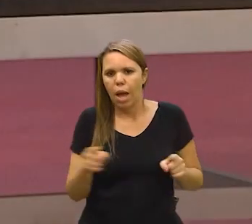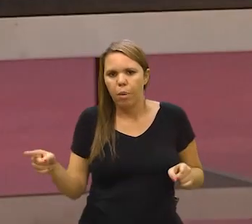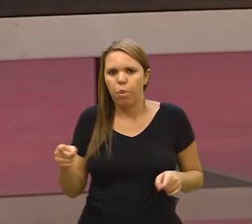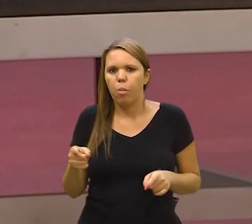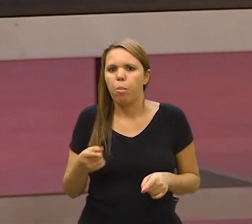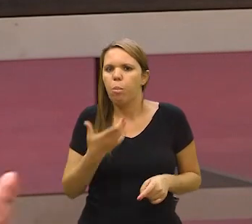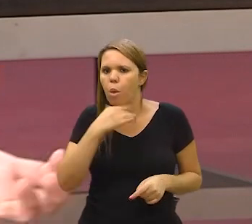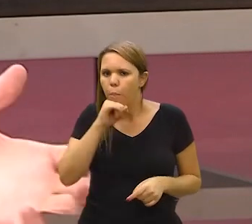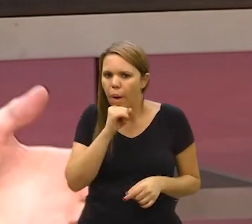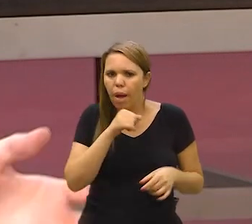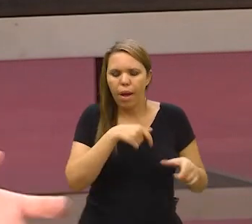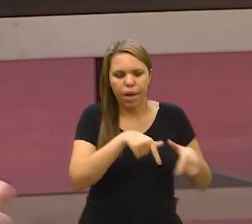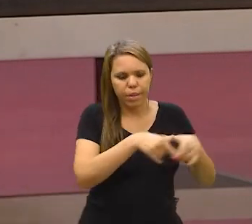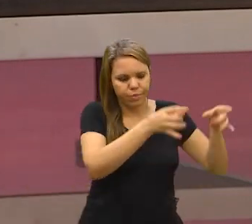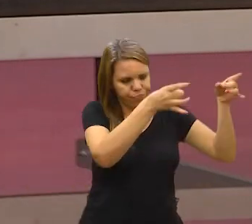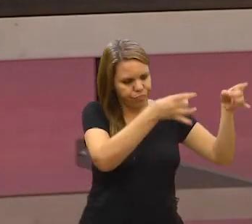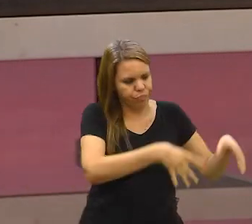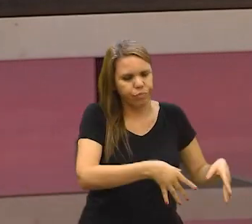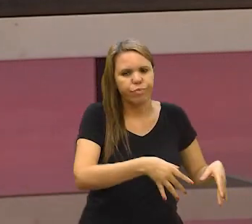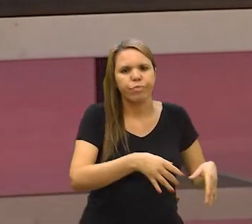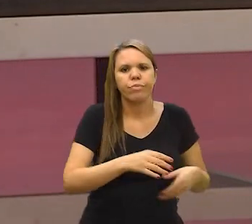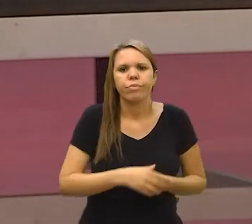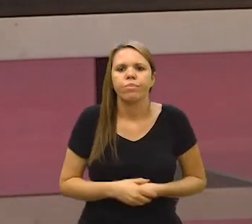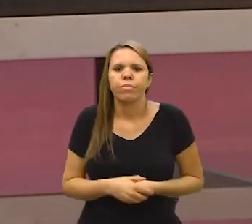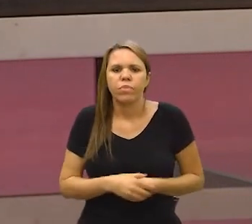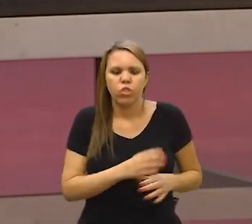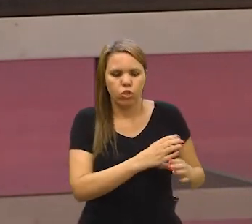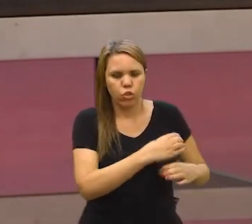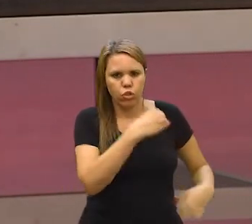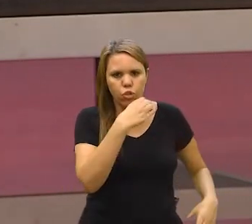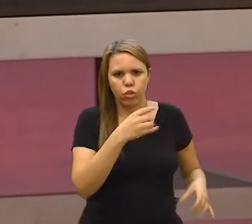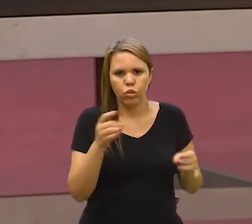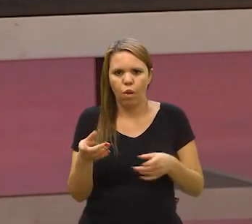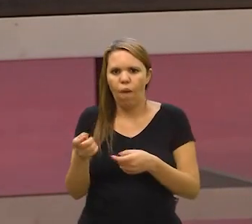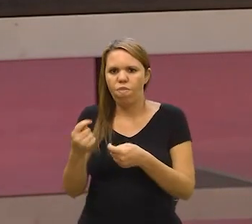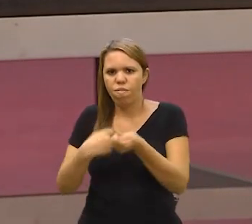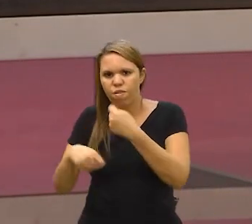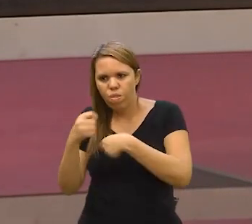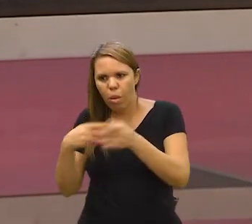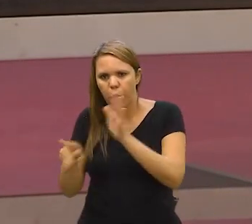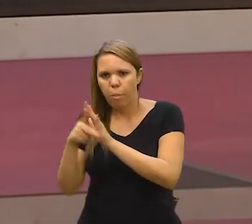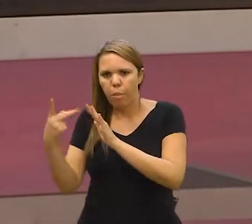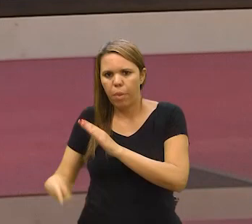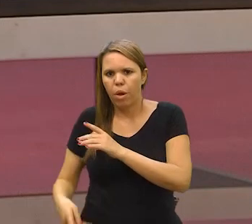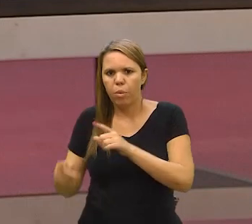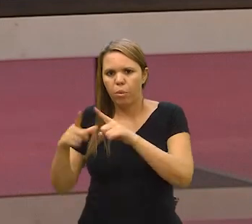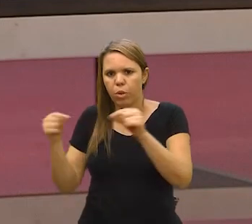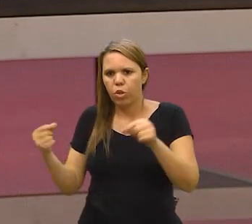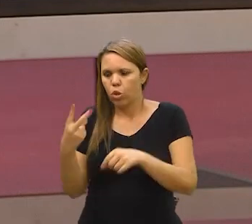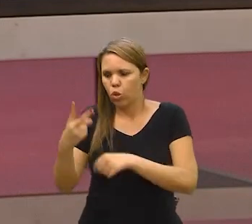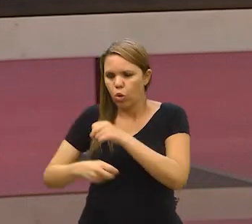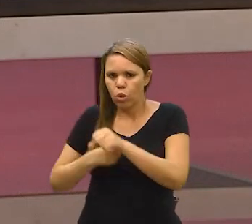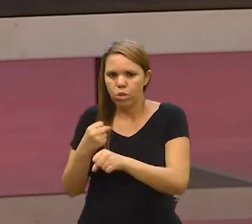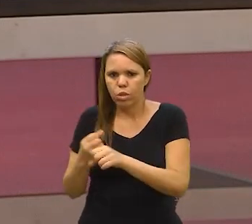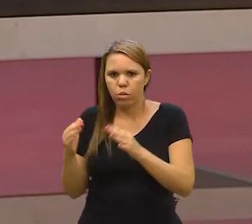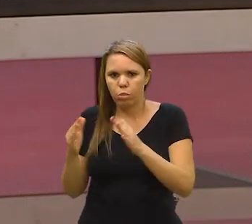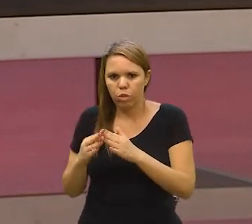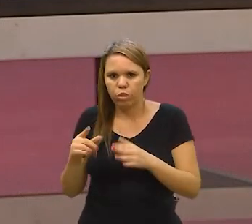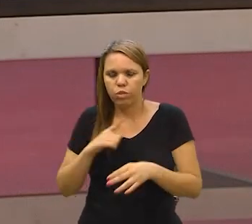saiu da função dele de trabalho, né? De engenheiro e abriu um negócio próprio em Brasília e a gente passou 2 anos, mas